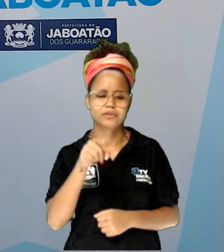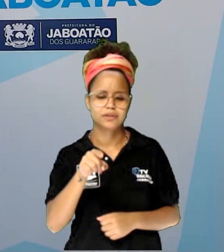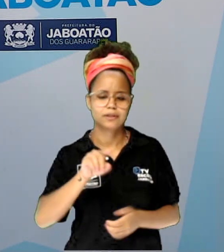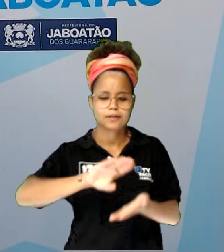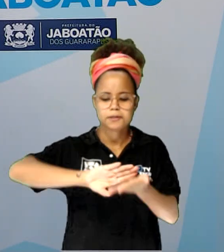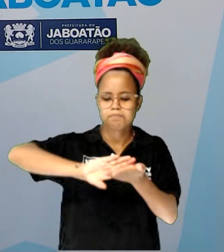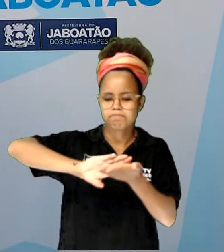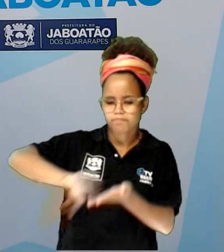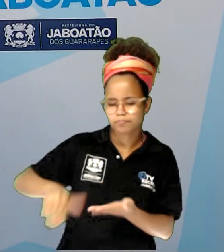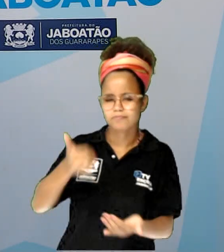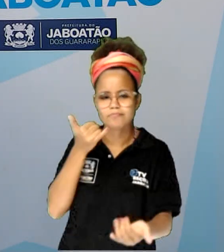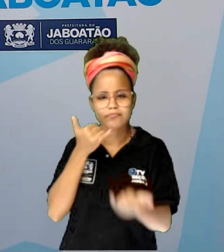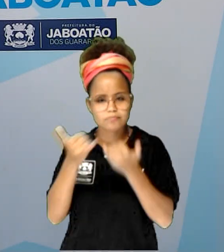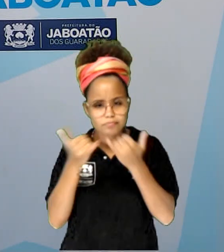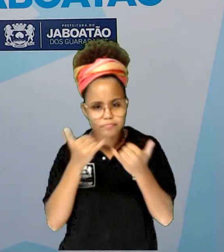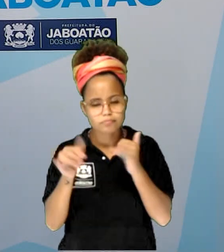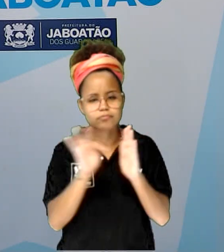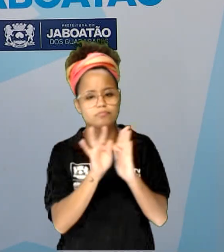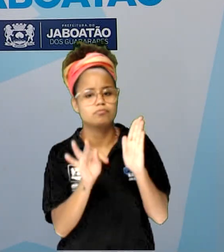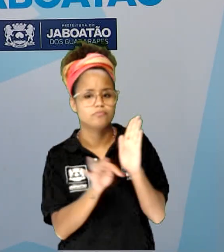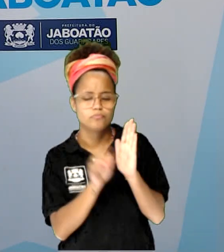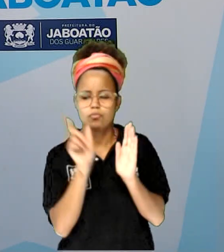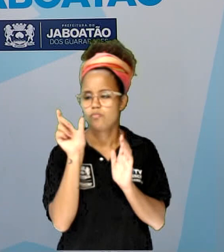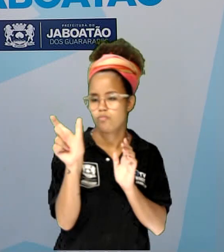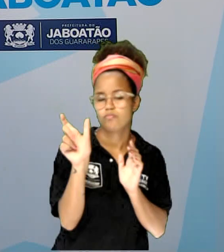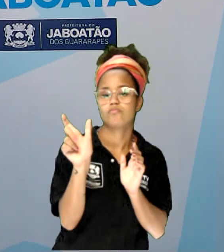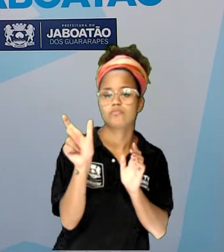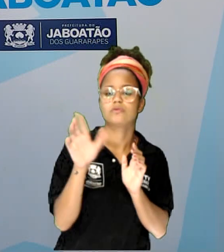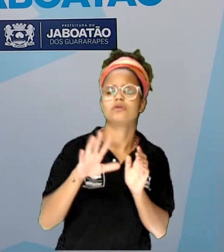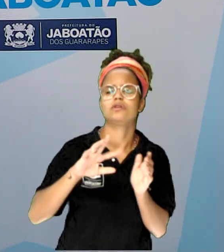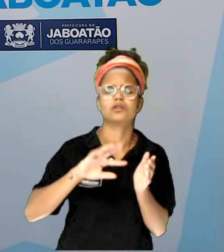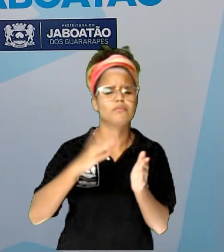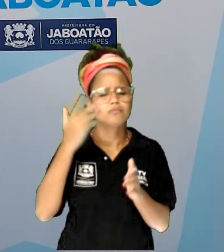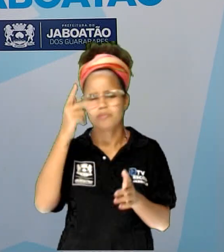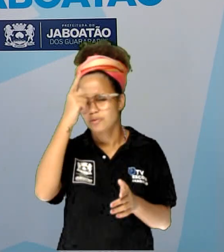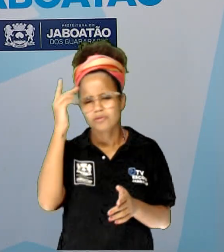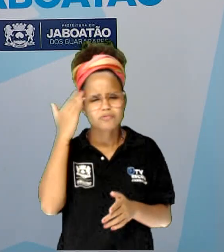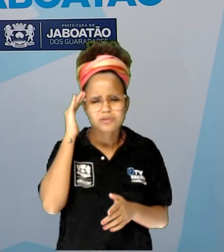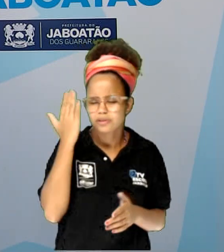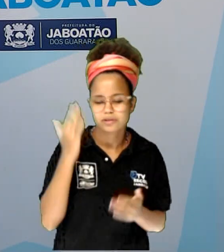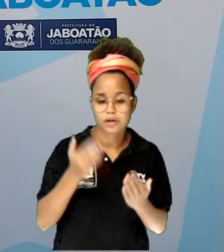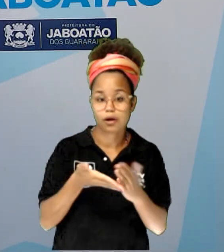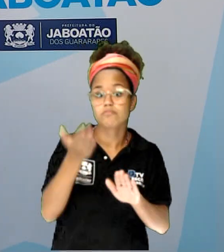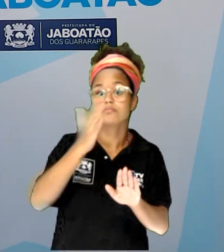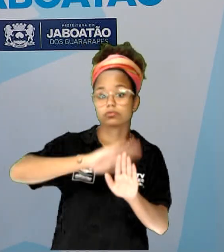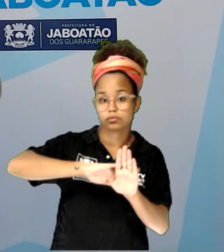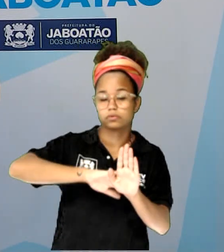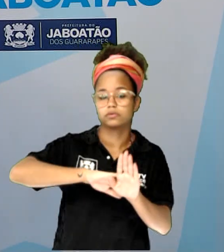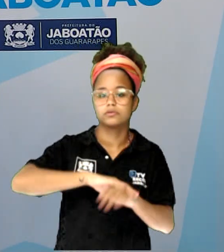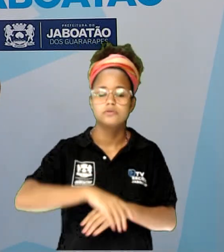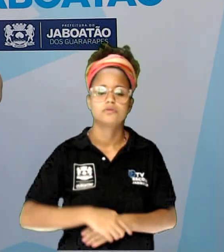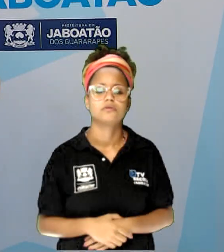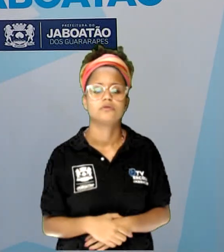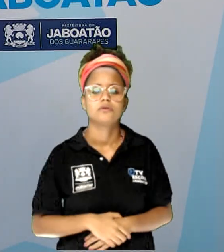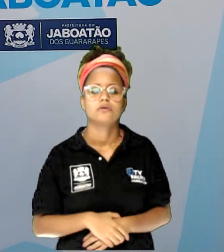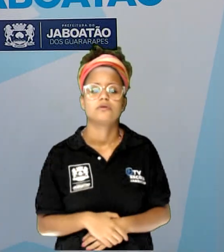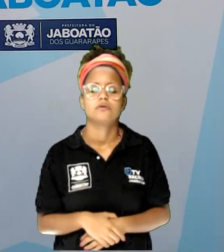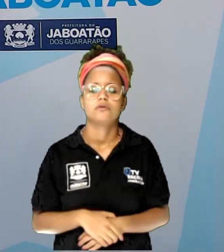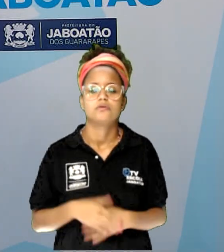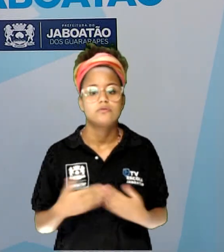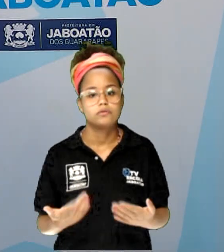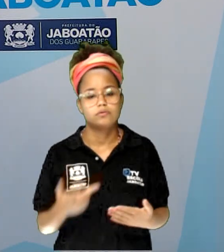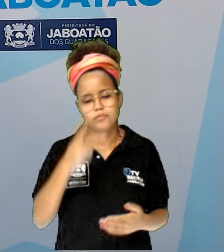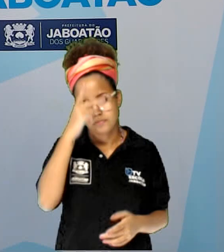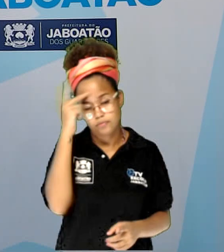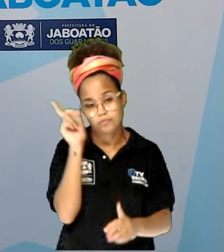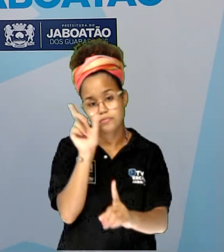uma informação do texto, retira um termo e deixa aquilo subentendido. Na verdade, o nosso autor, né, o nosso